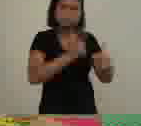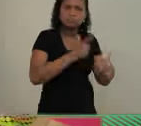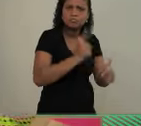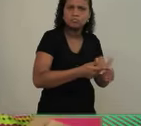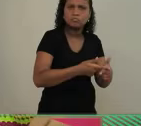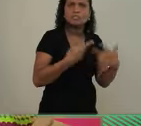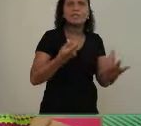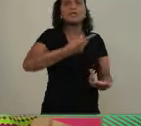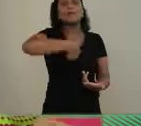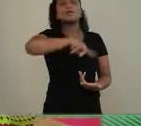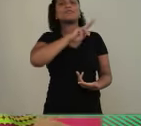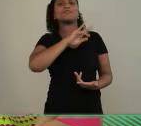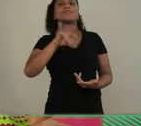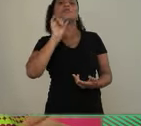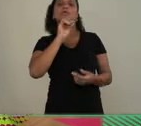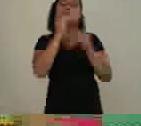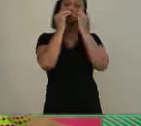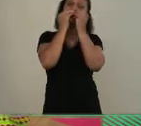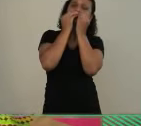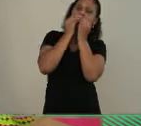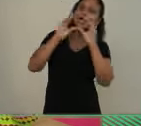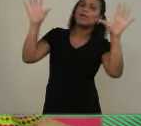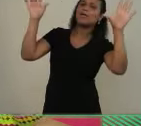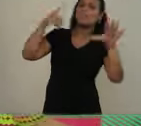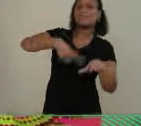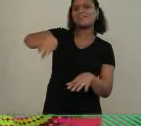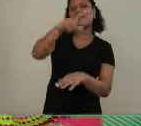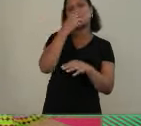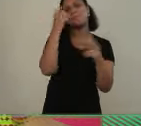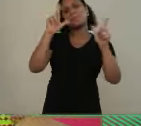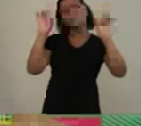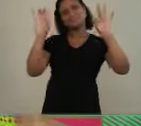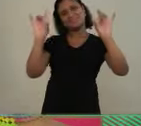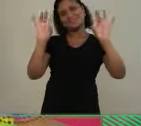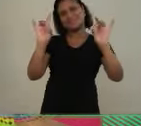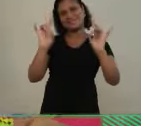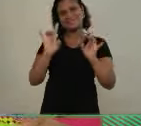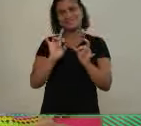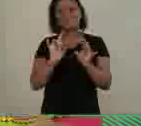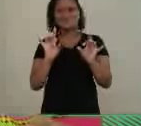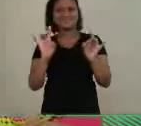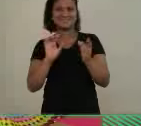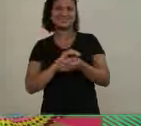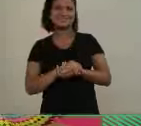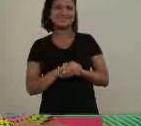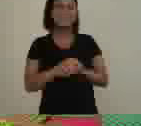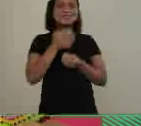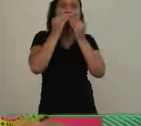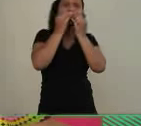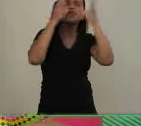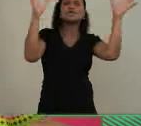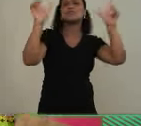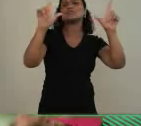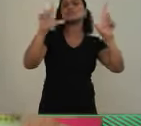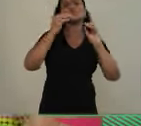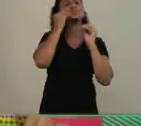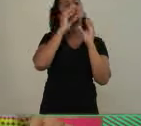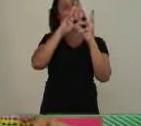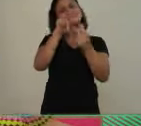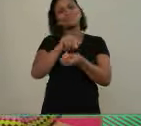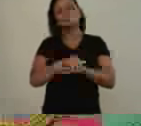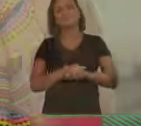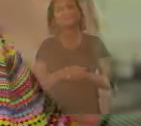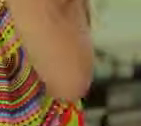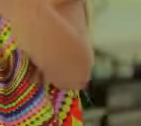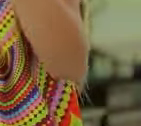enfim. Então, a gente vai mandar um beijo pro programa especial. Quero eu. Um beijo para programa especial no mundo.